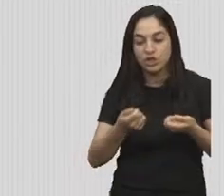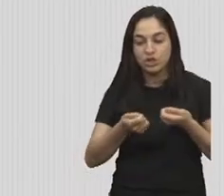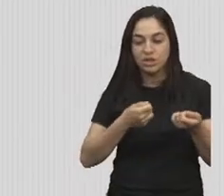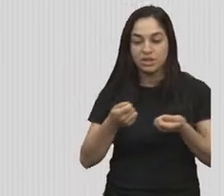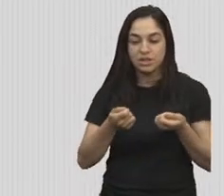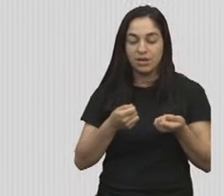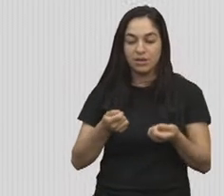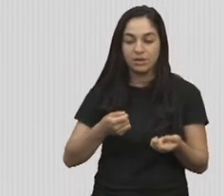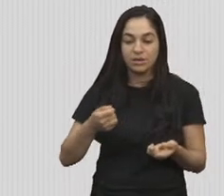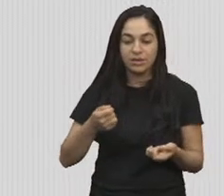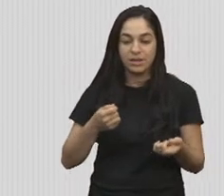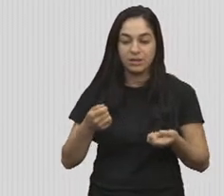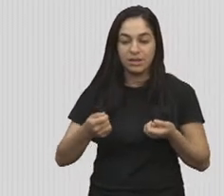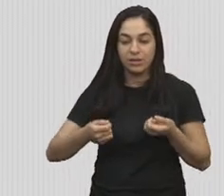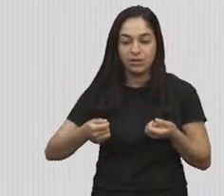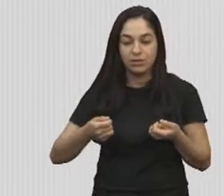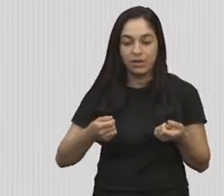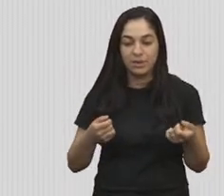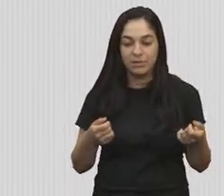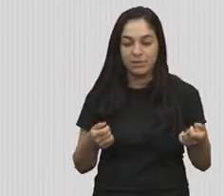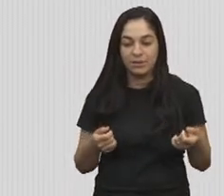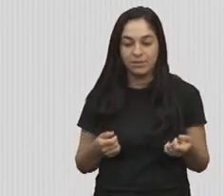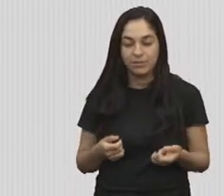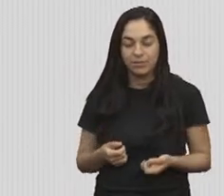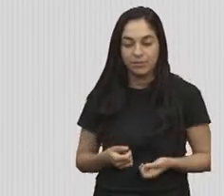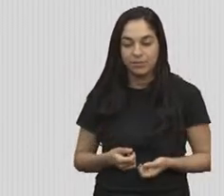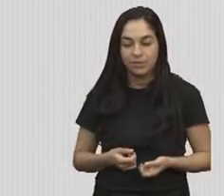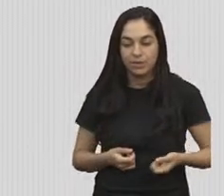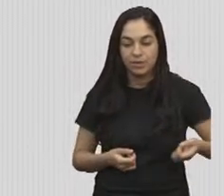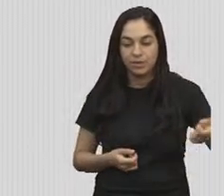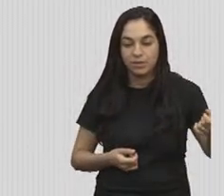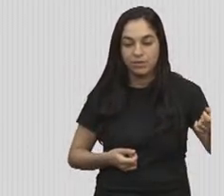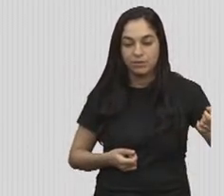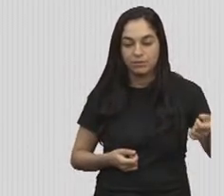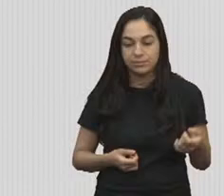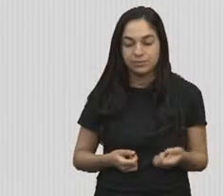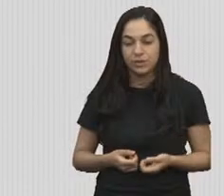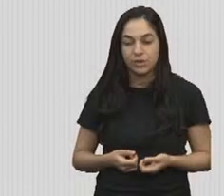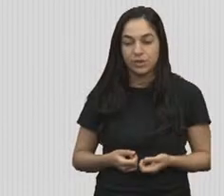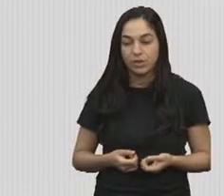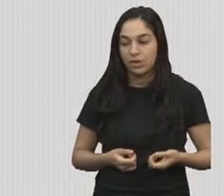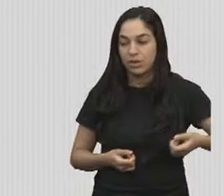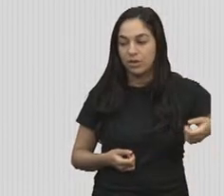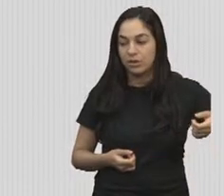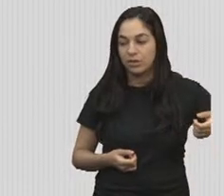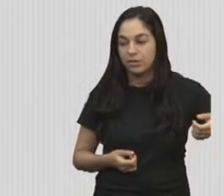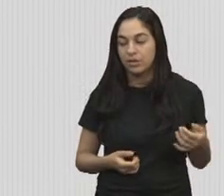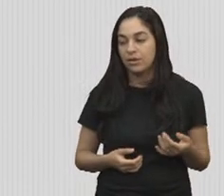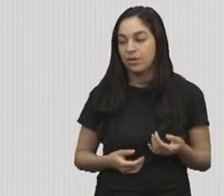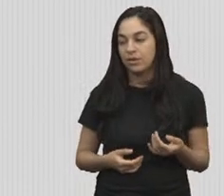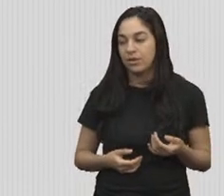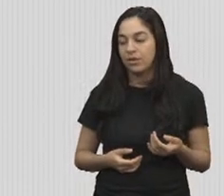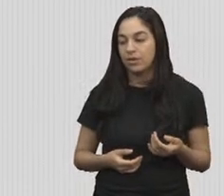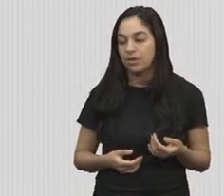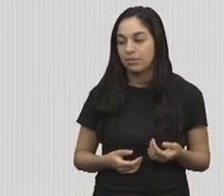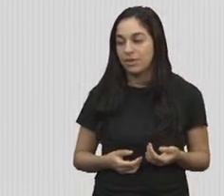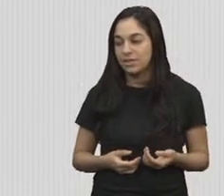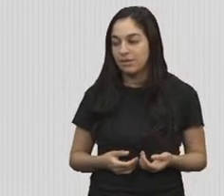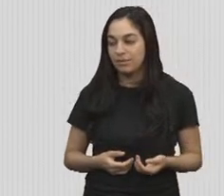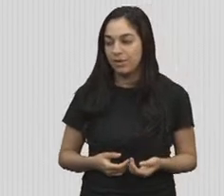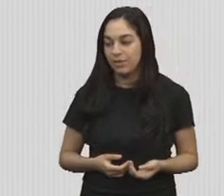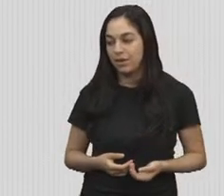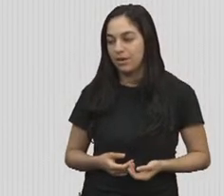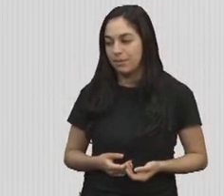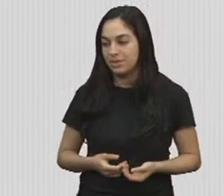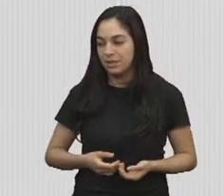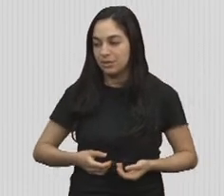sólidos. Eles vão da classe A até a classe C. Os resíduos classe D são os resíduos perigosos.